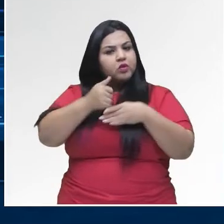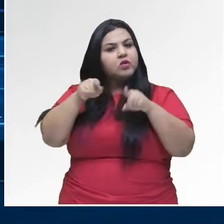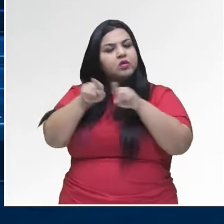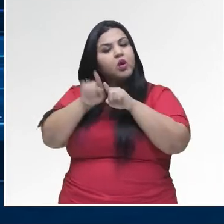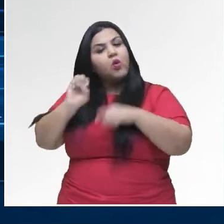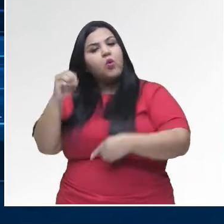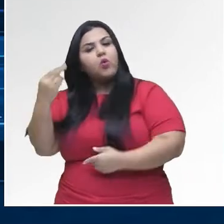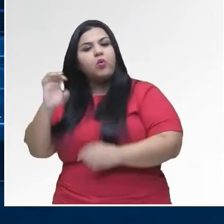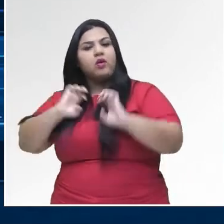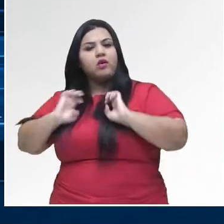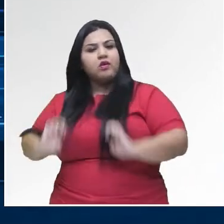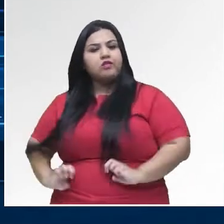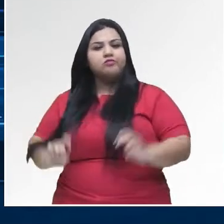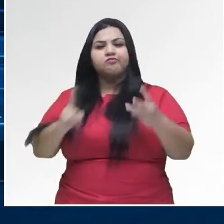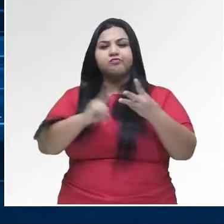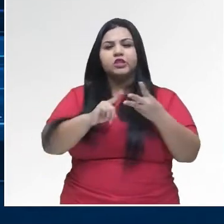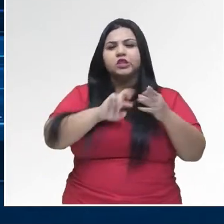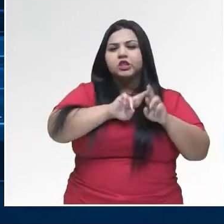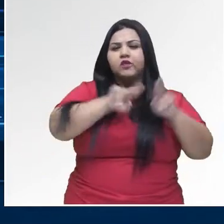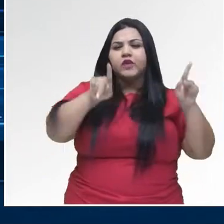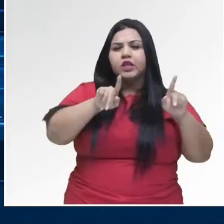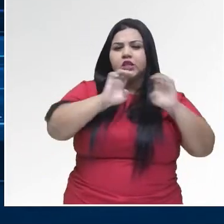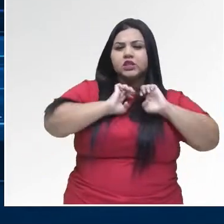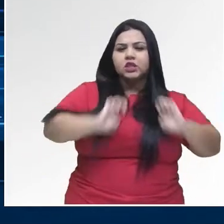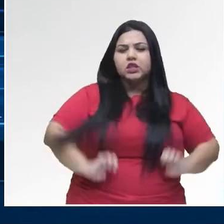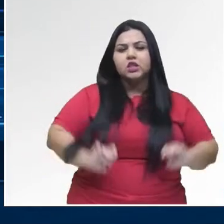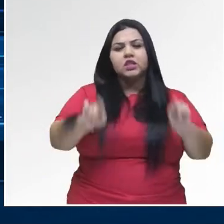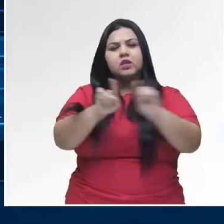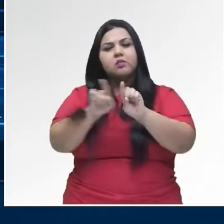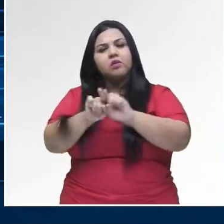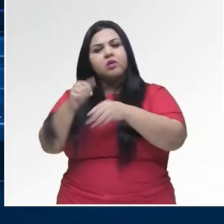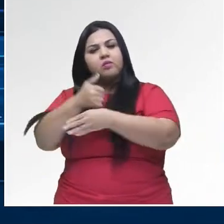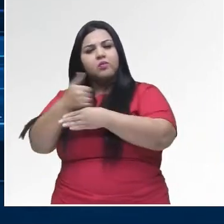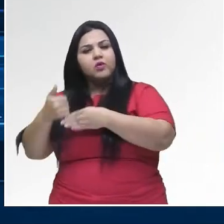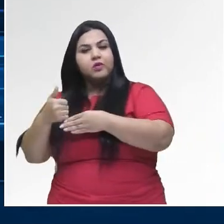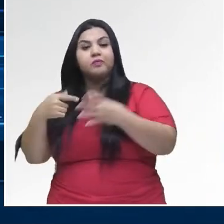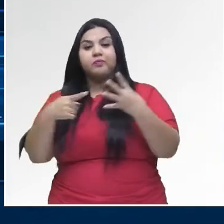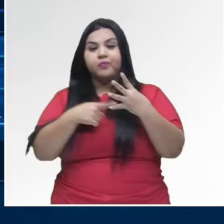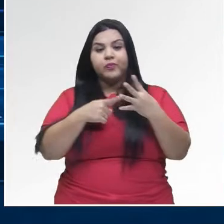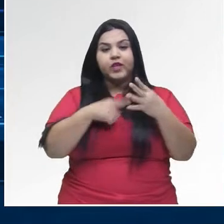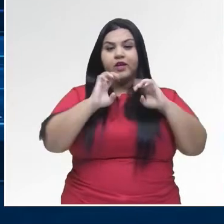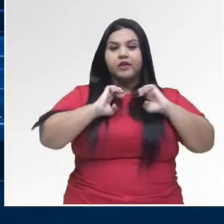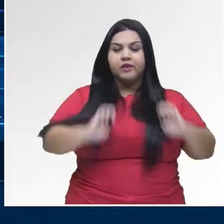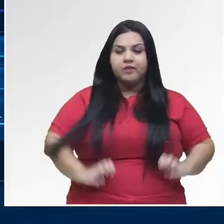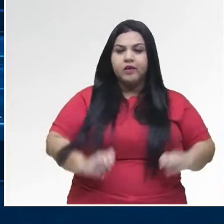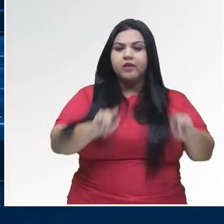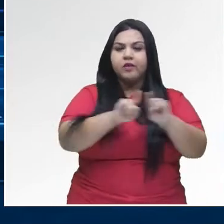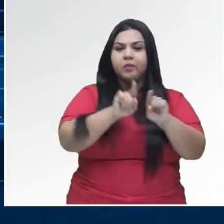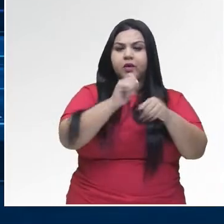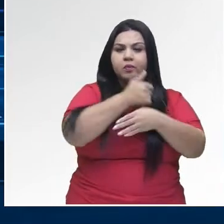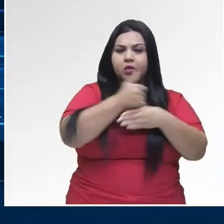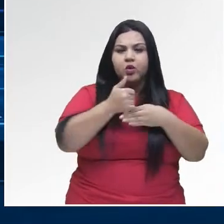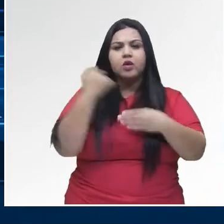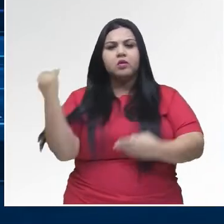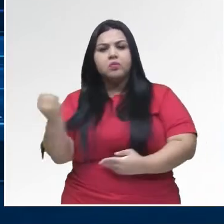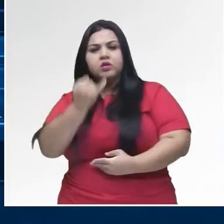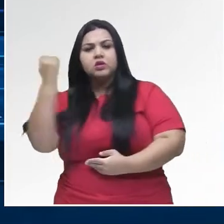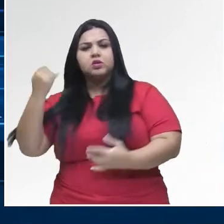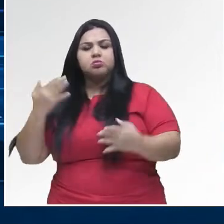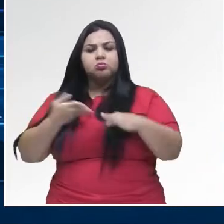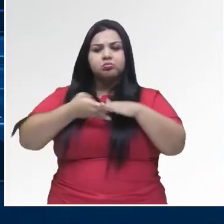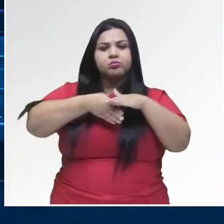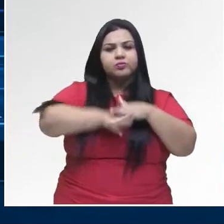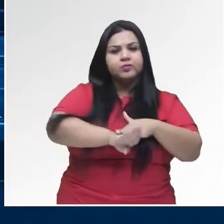ou ética? Diferenças entre ética e moral. A ética e a moral. A importância